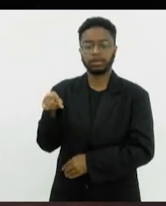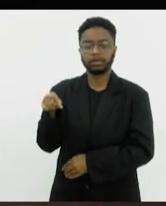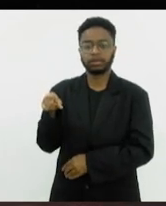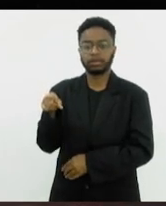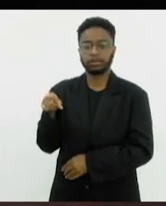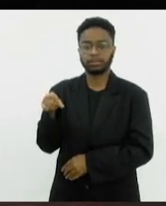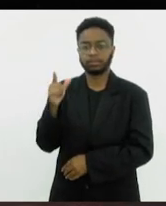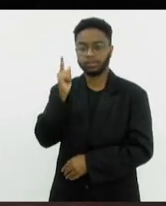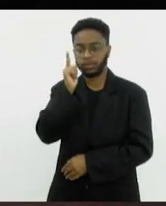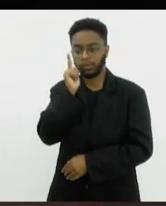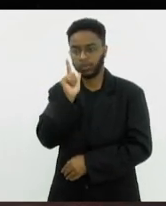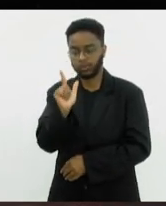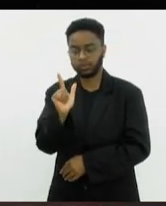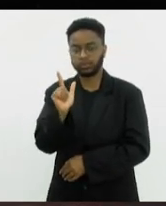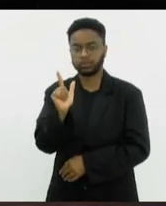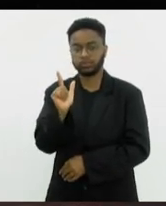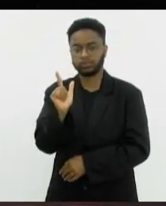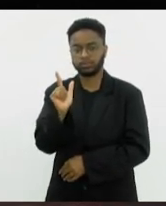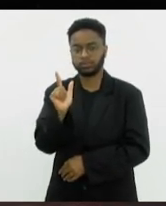consegue